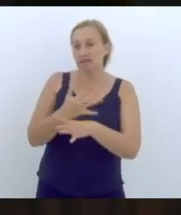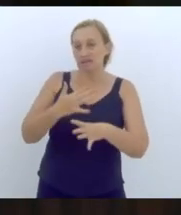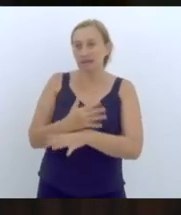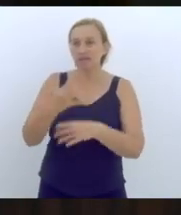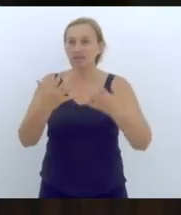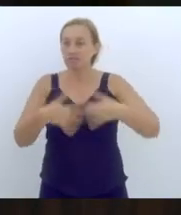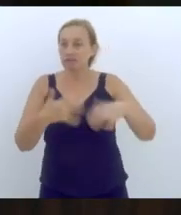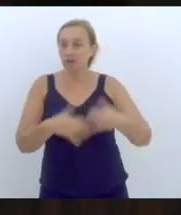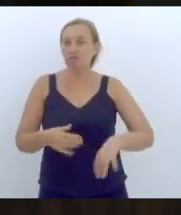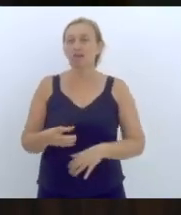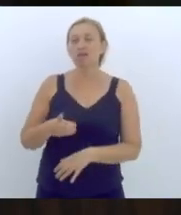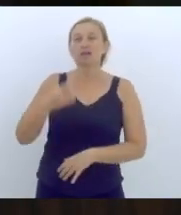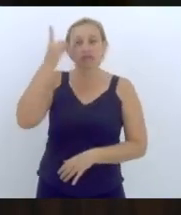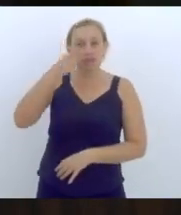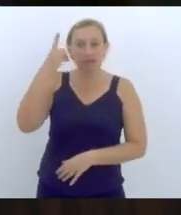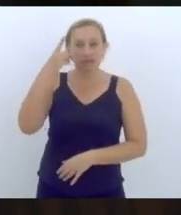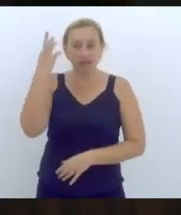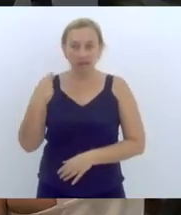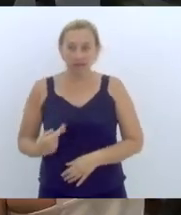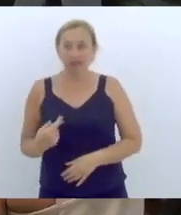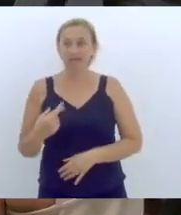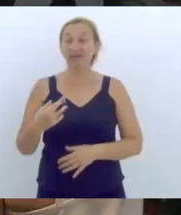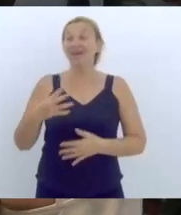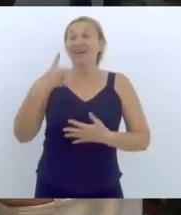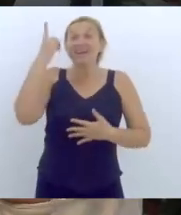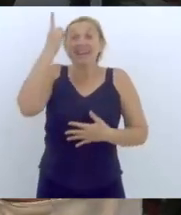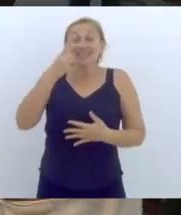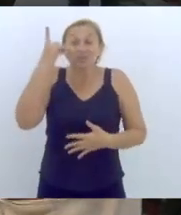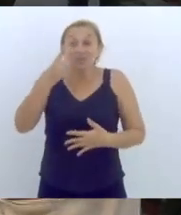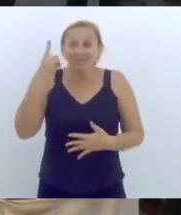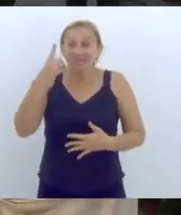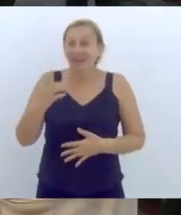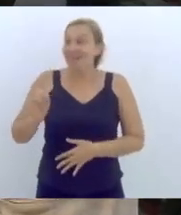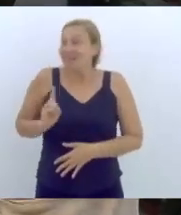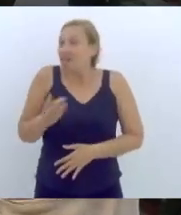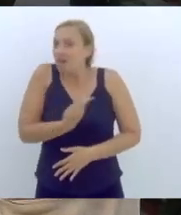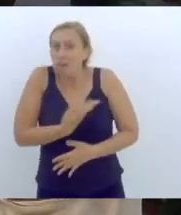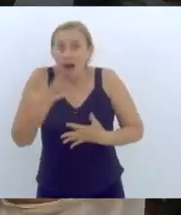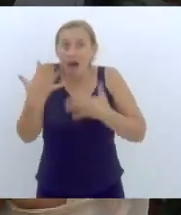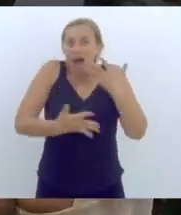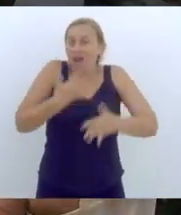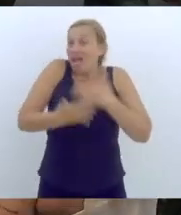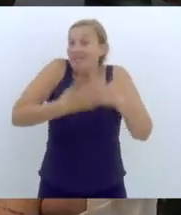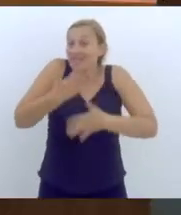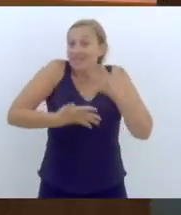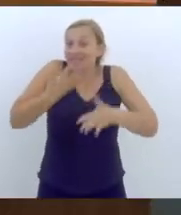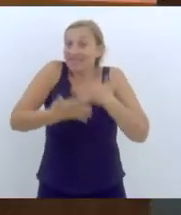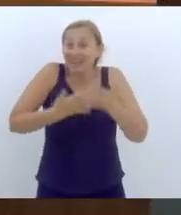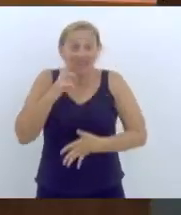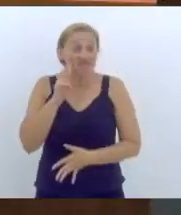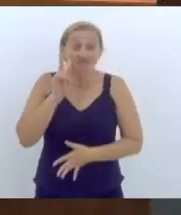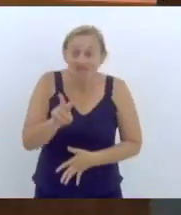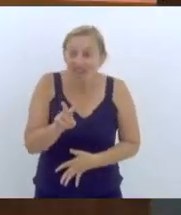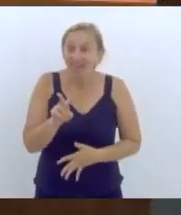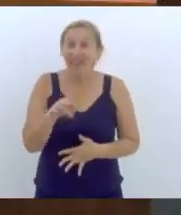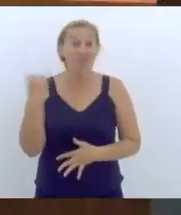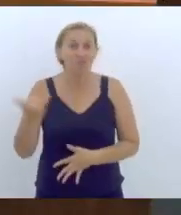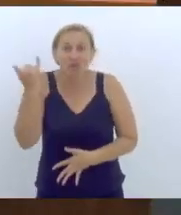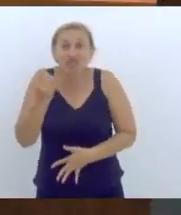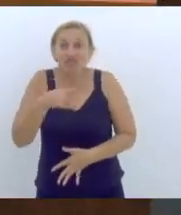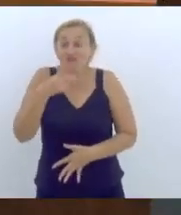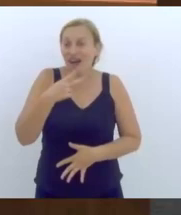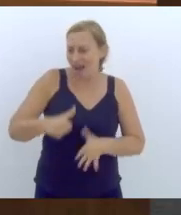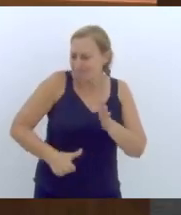Renata Souza. Deputada Dani Balbi, que prazer em vê-la presidindo esta sessão. Importante notar